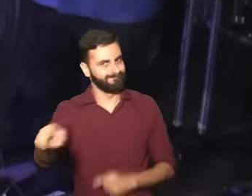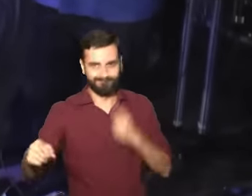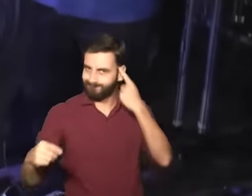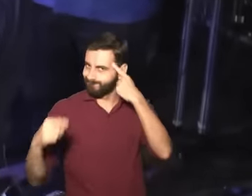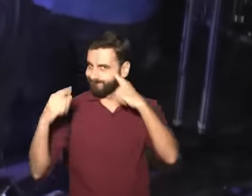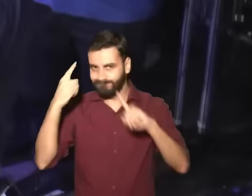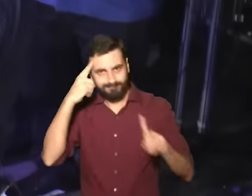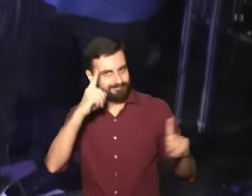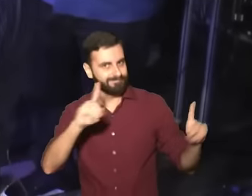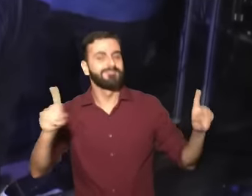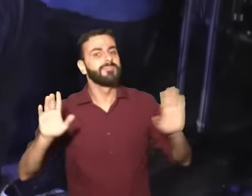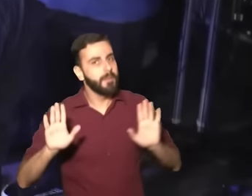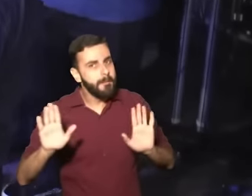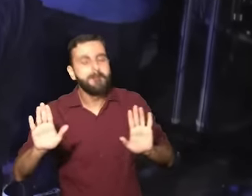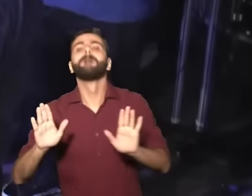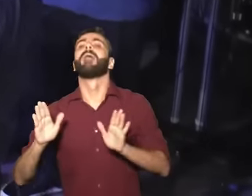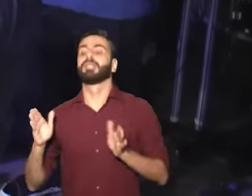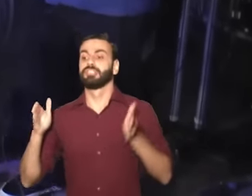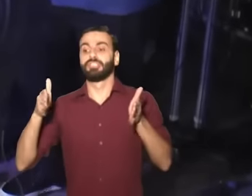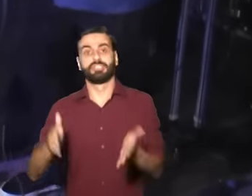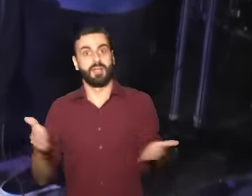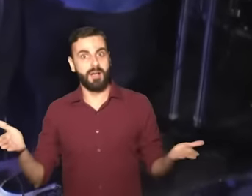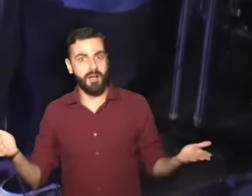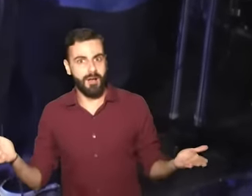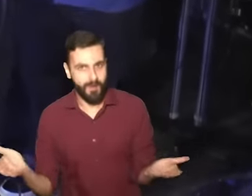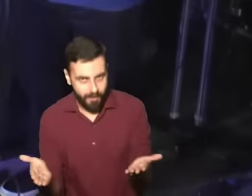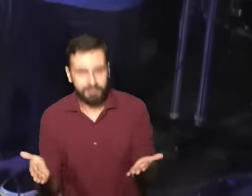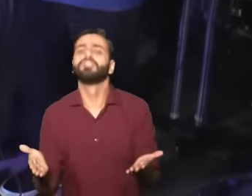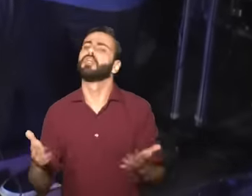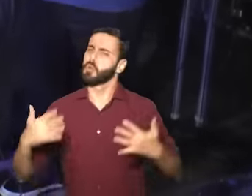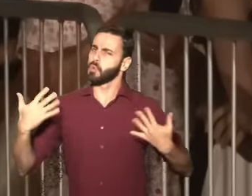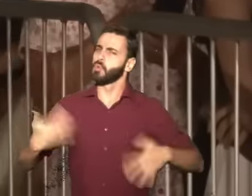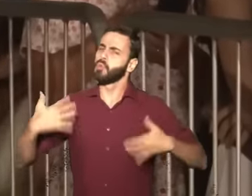caminhei pra chegar até aqui.